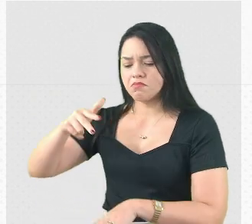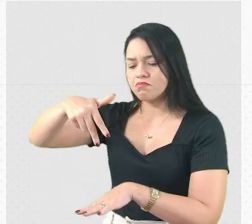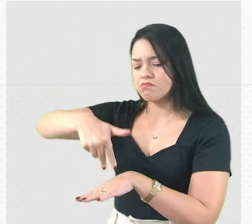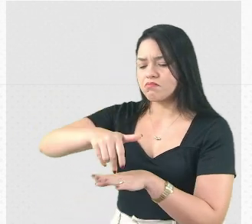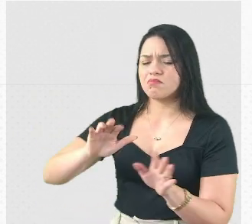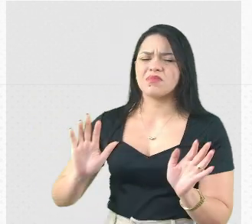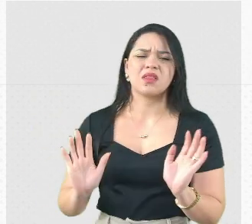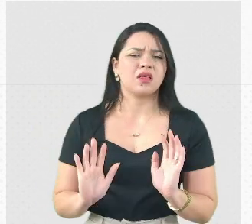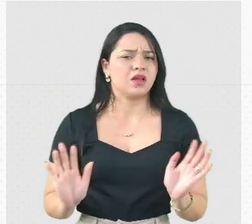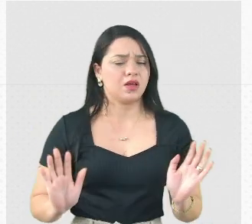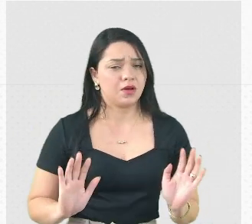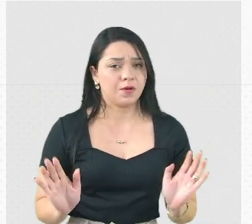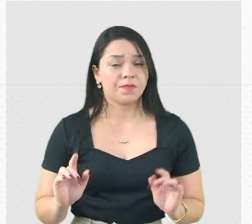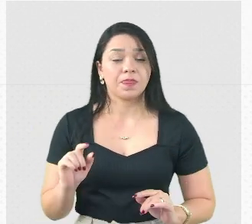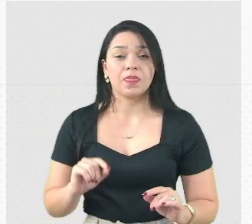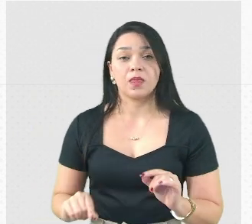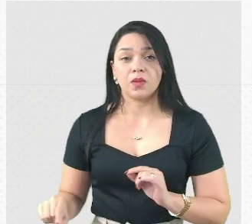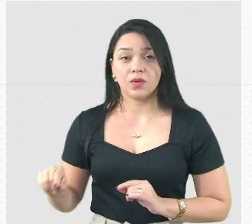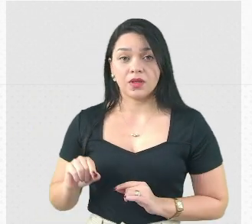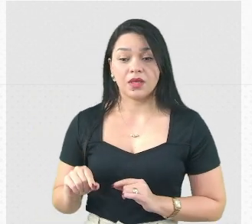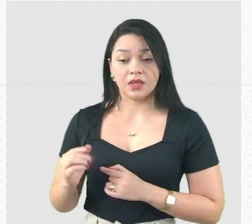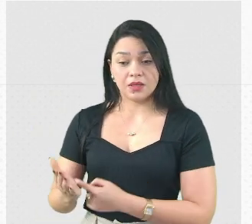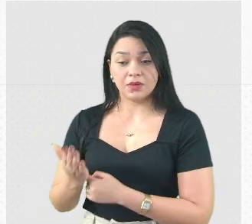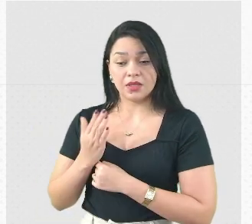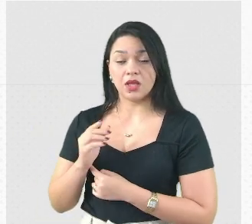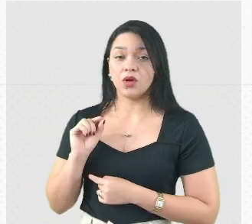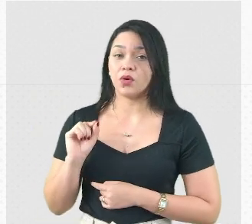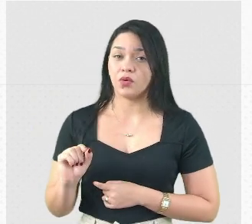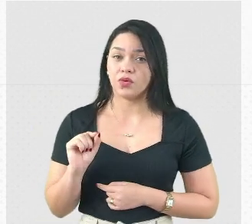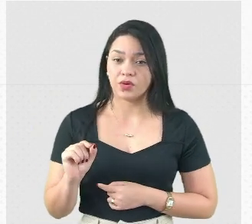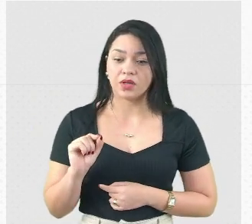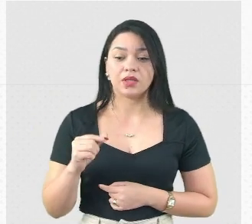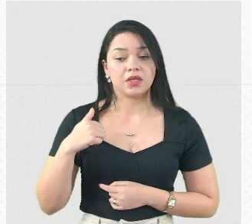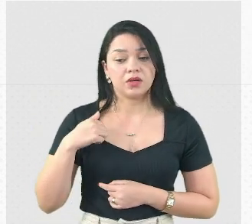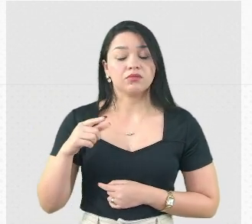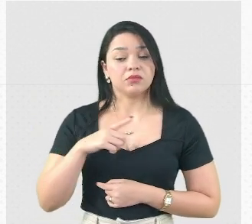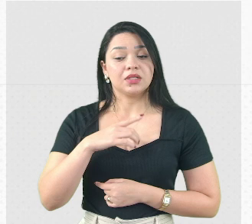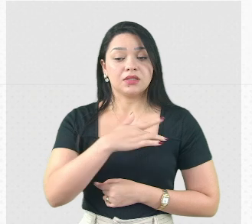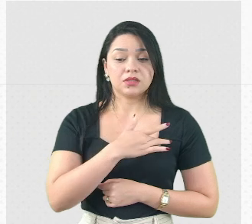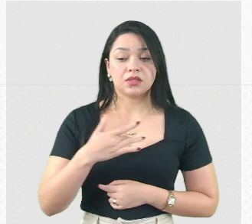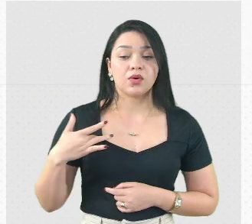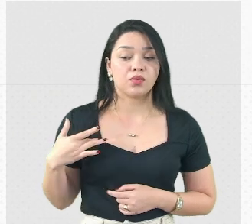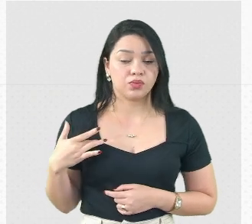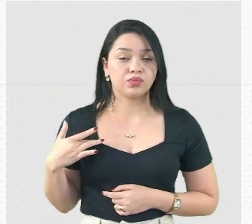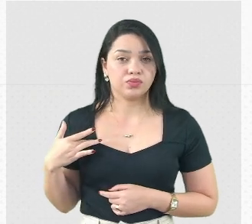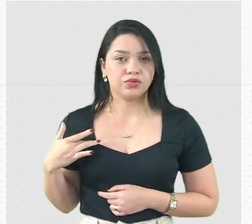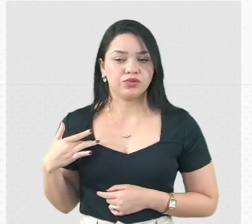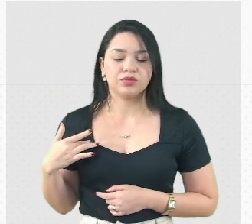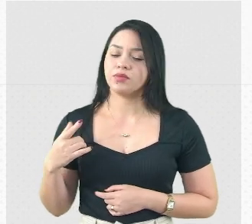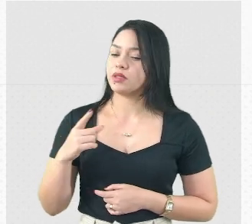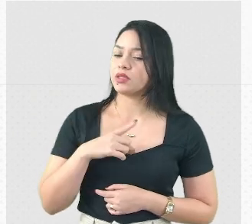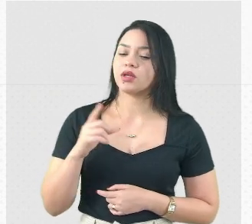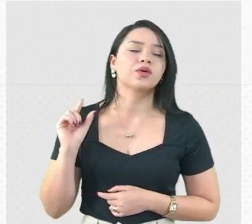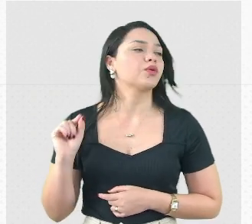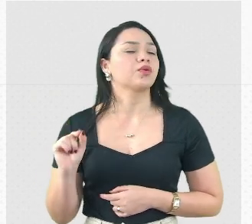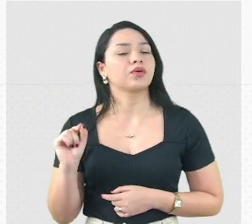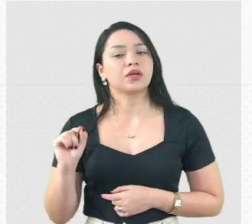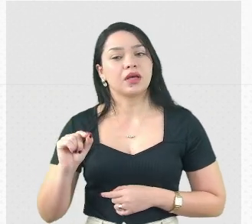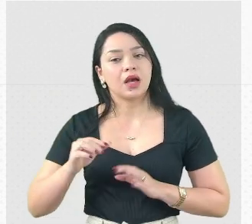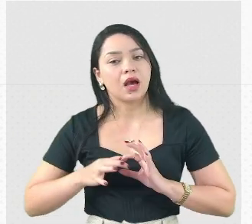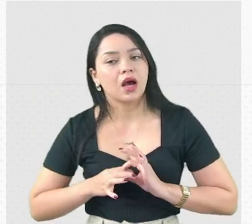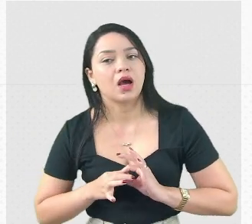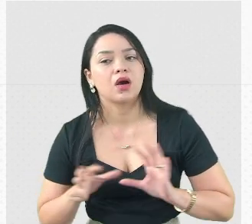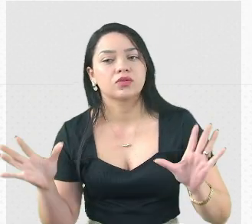Eu estou falando de uma aptidão física que me dê condições para que eu tenha saúde, para que eu tenha